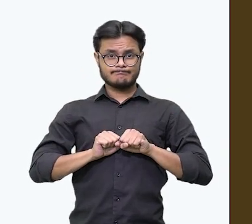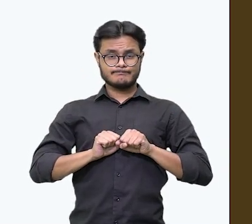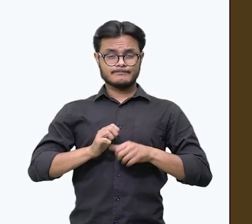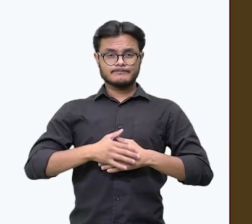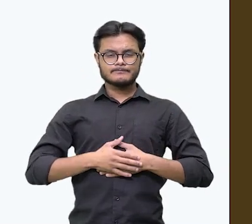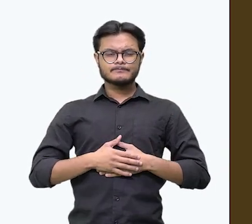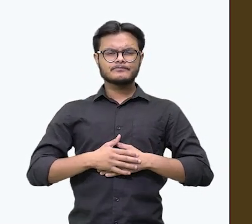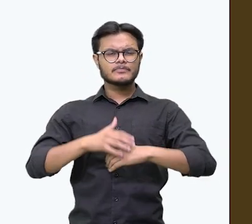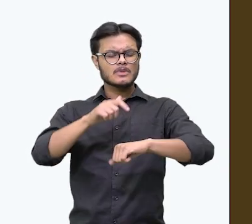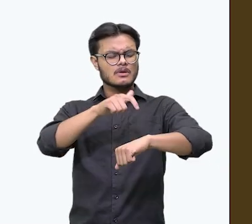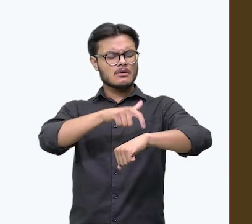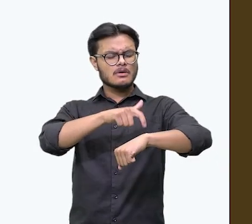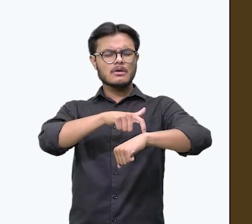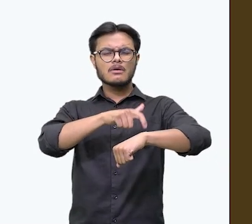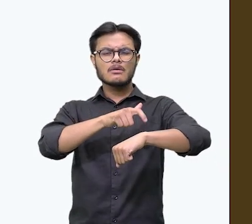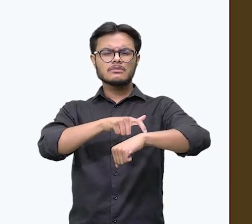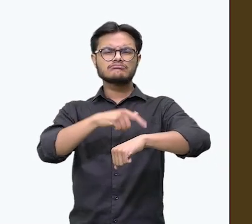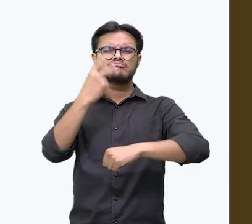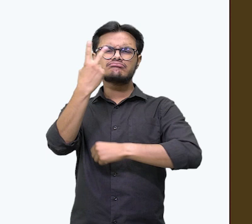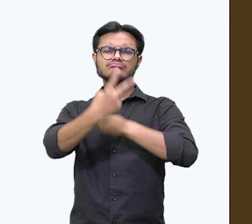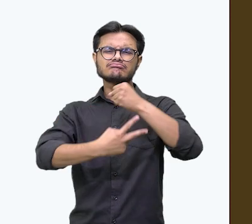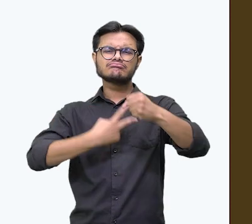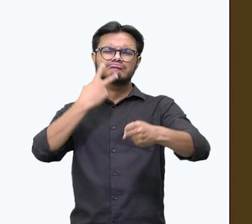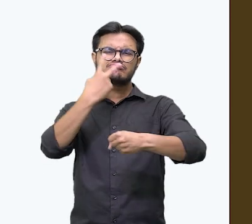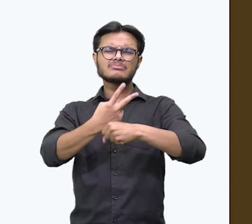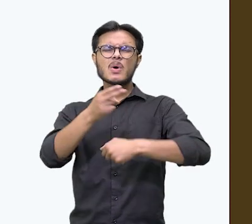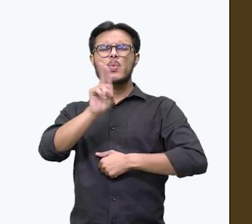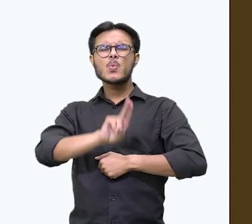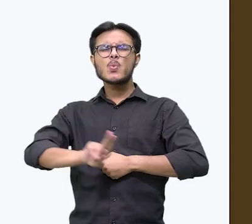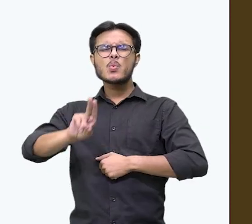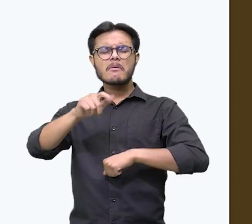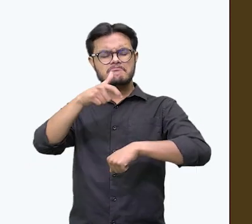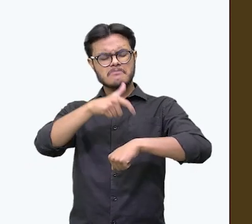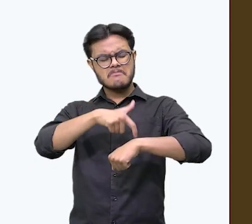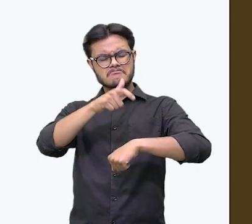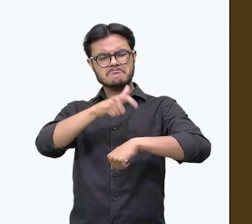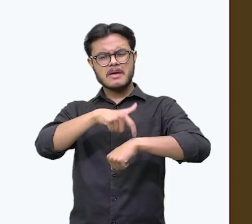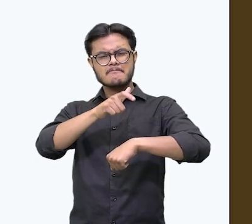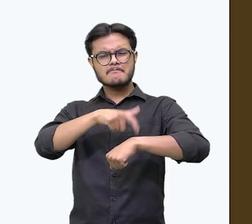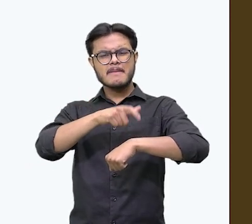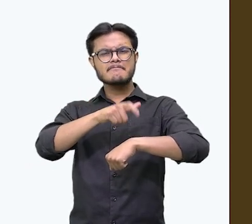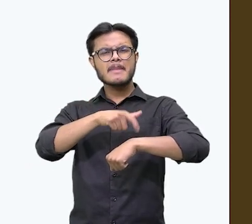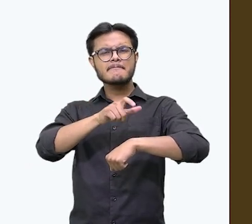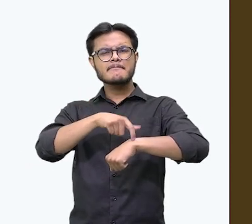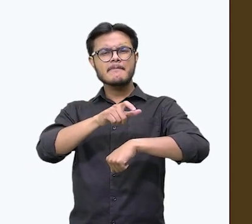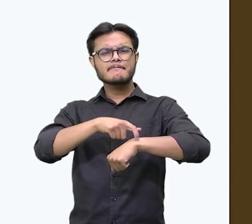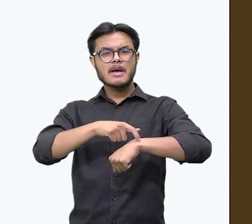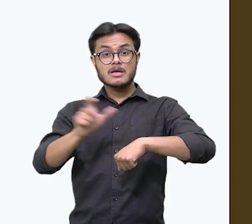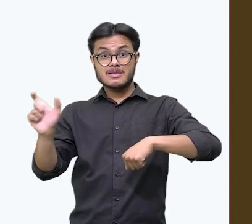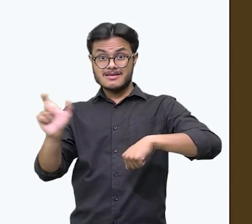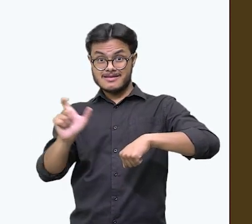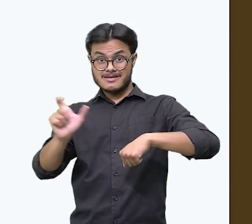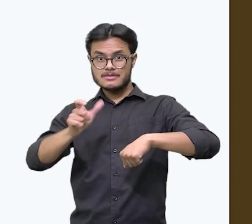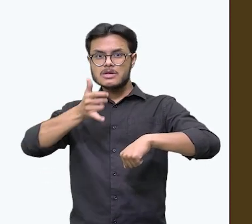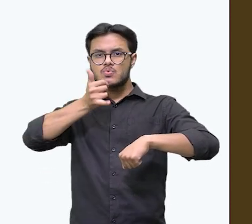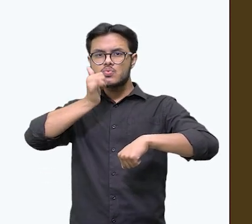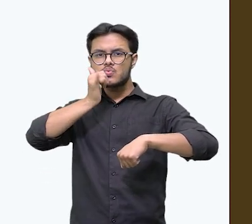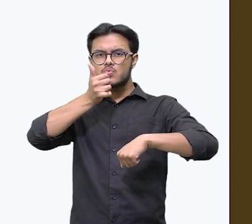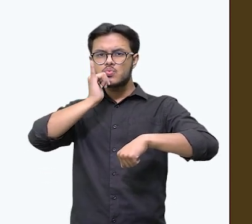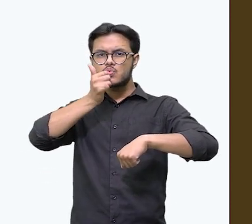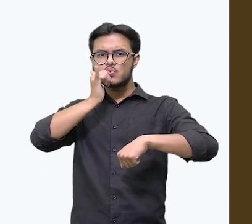Considere que esse relógio funcione por 2 anos com essa bateria, que sua carga seja totalmente consumida nesse período e